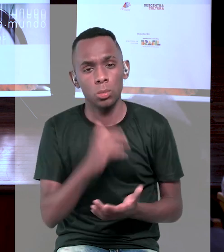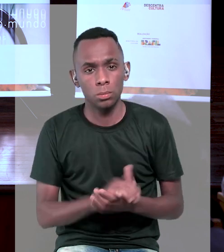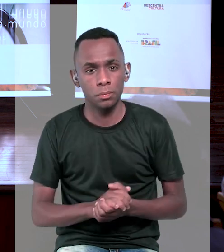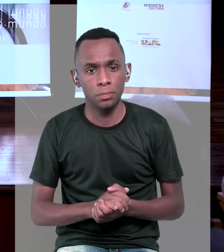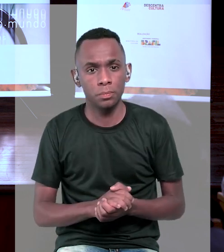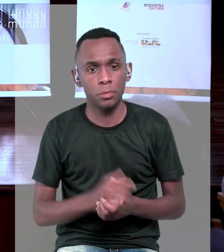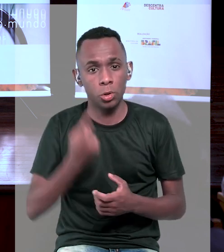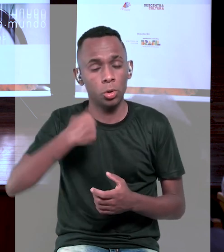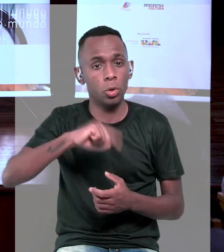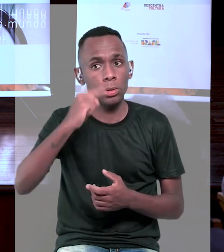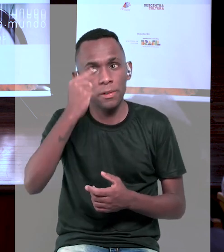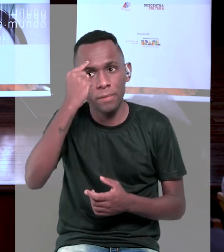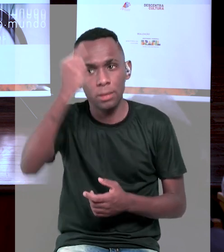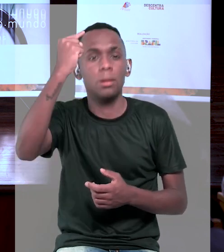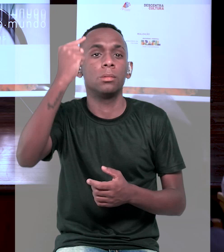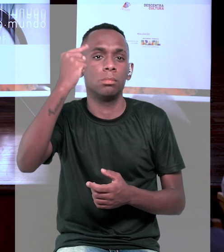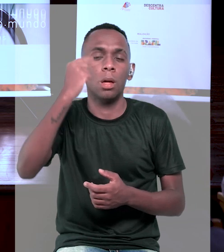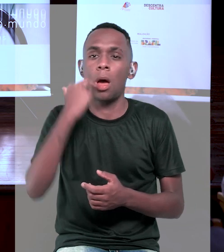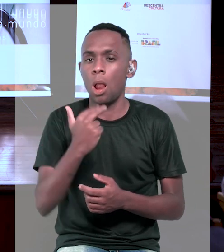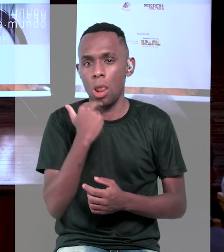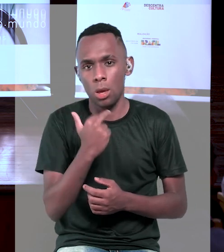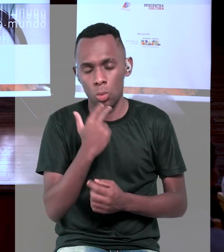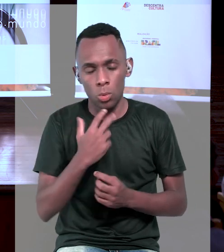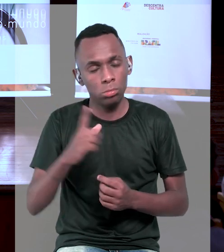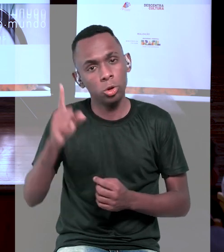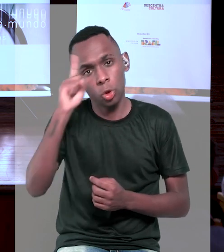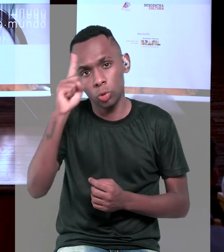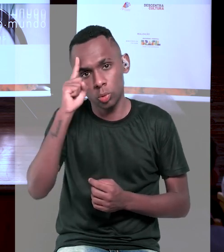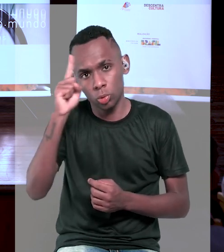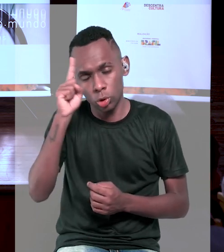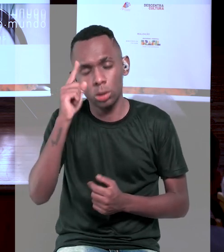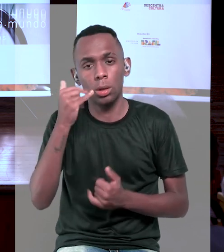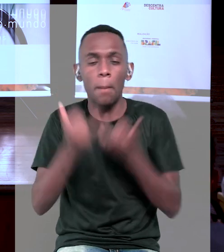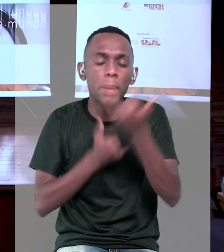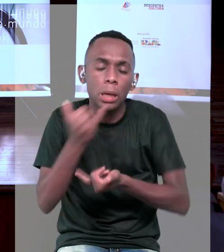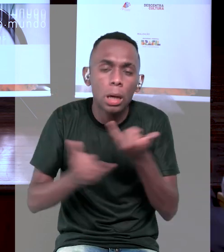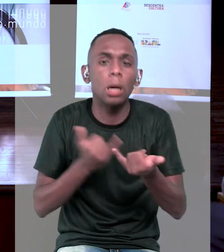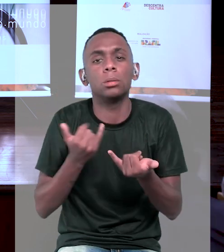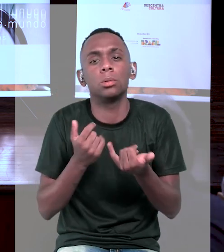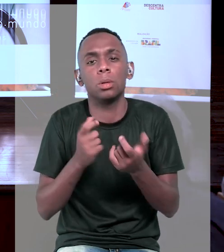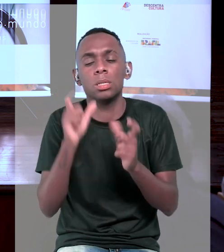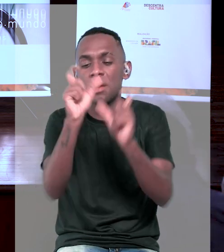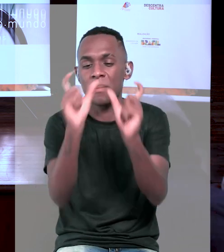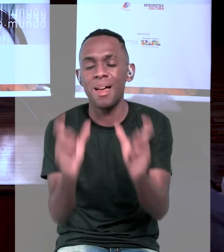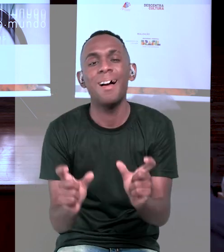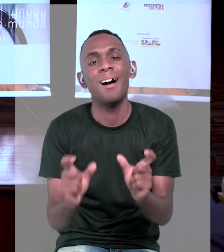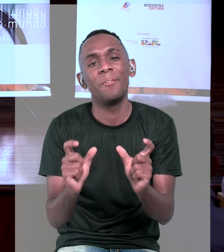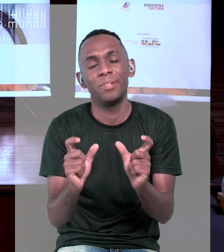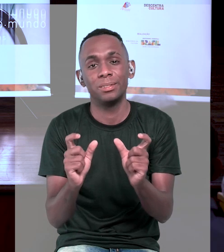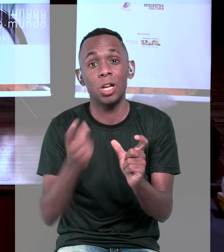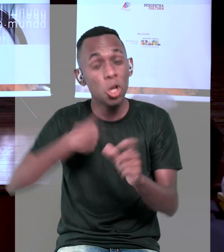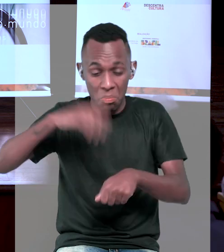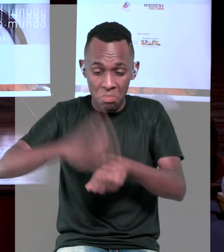Nós inventamos a língua todos os dias, brincando com as palavras. Nós somos os autores